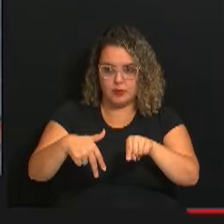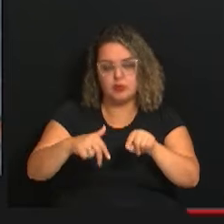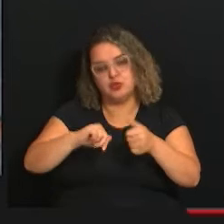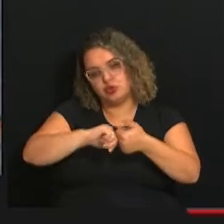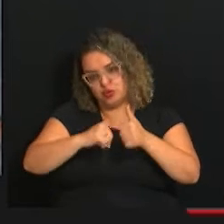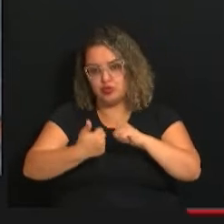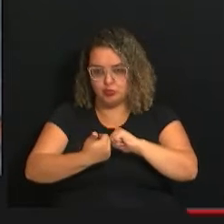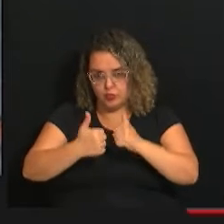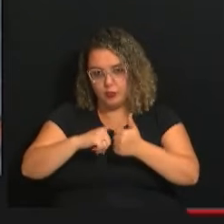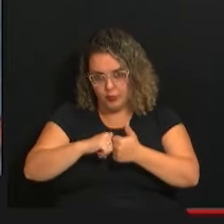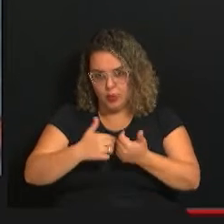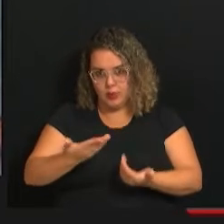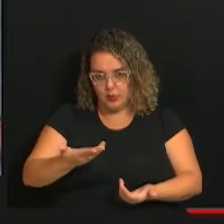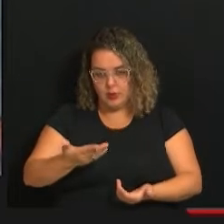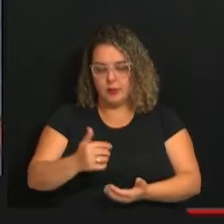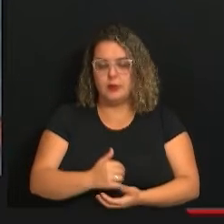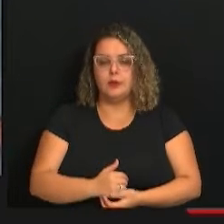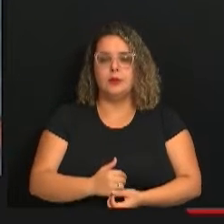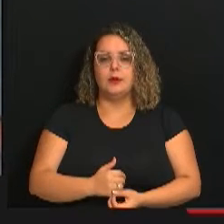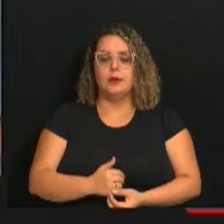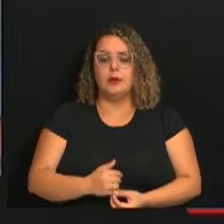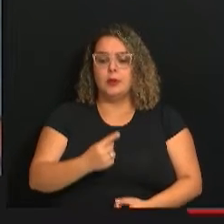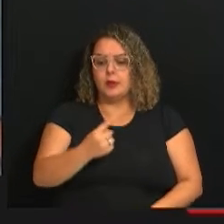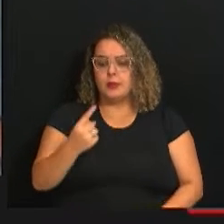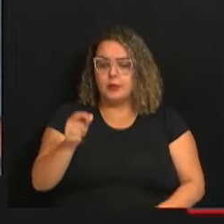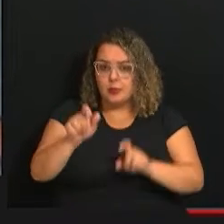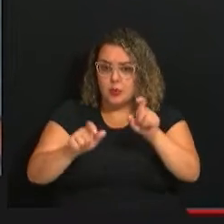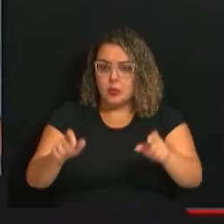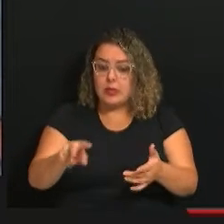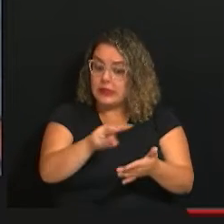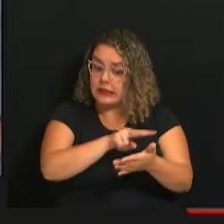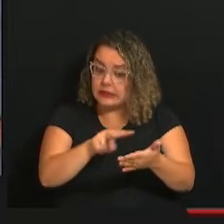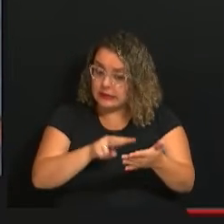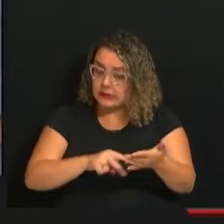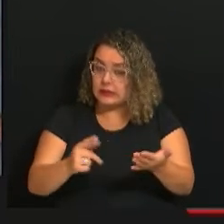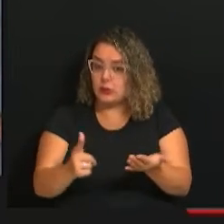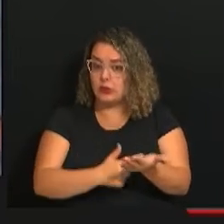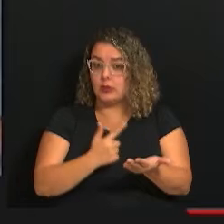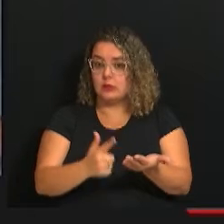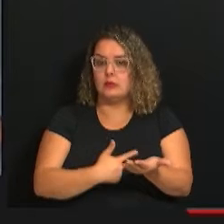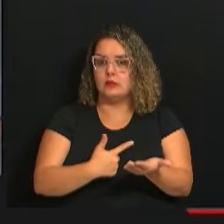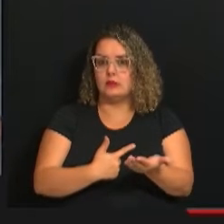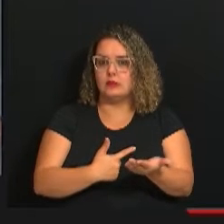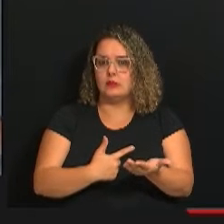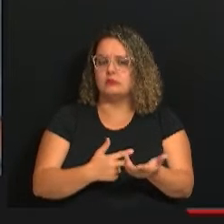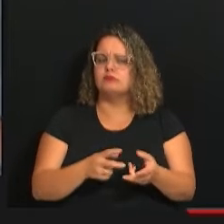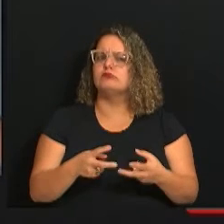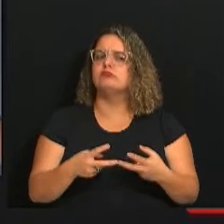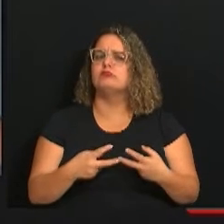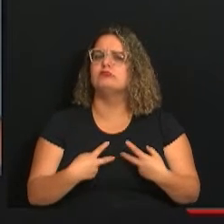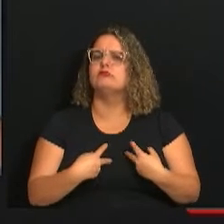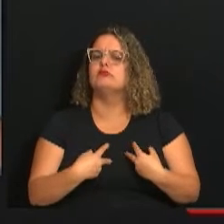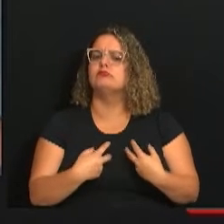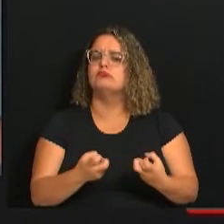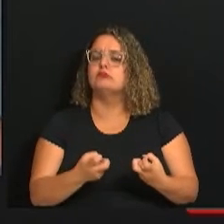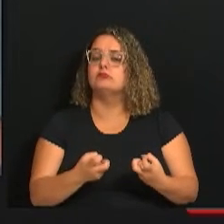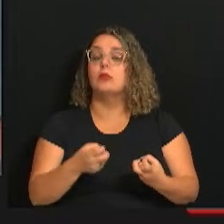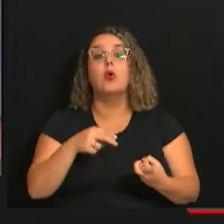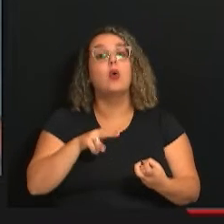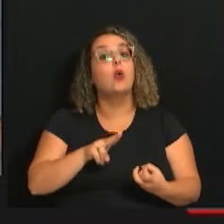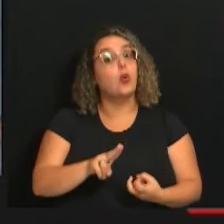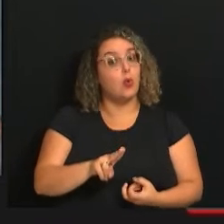estavam ao redor dessas pessoas com transtorno mental, eu li muitos relatórios médicos,